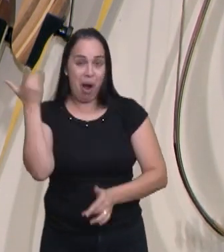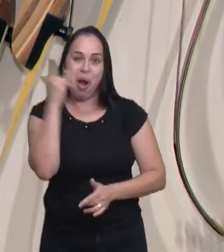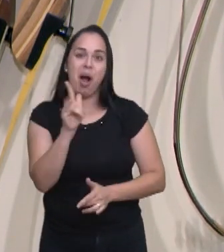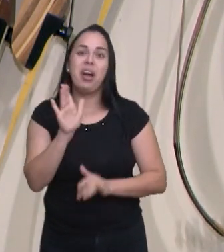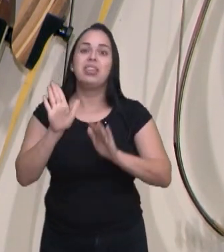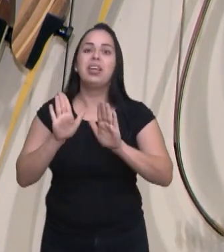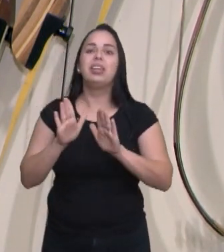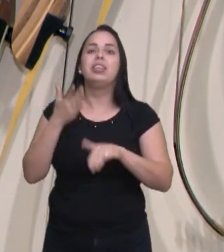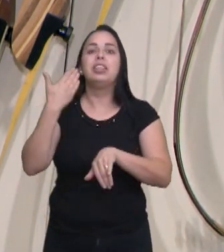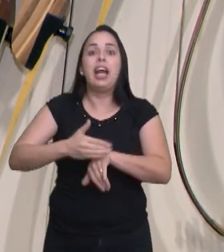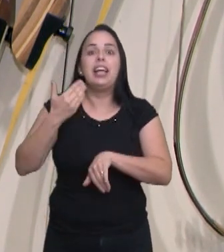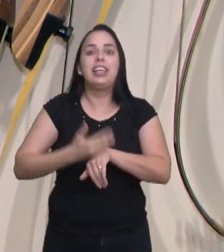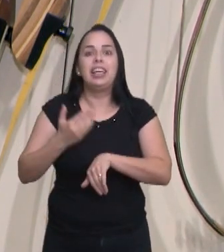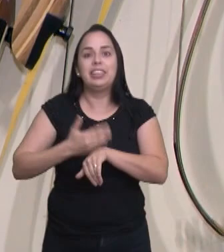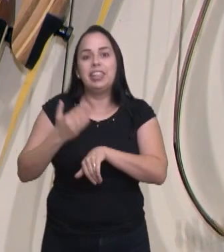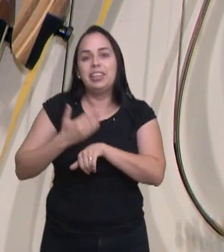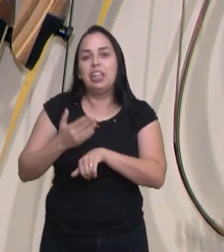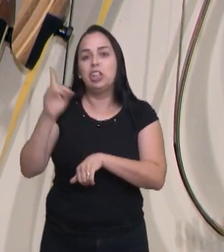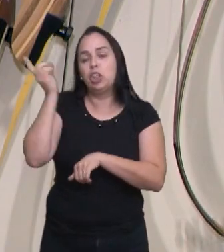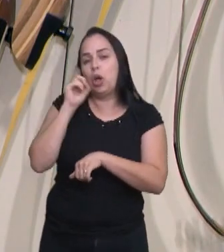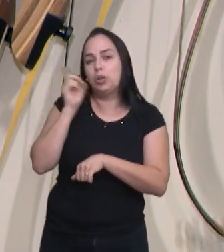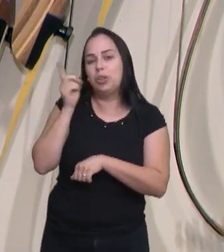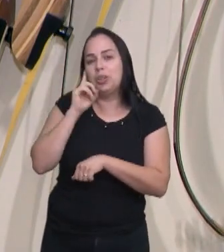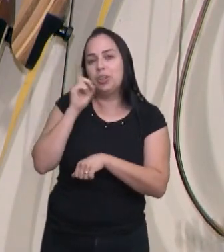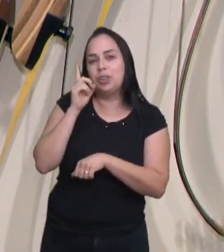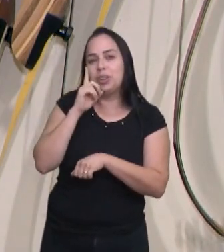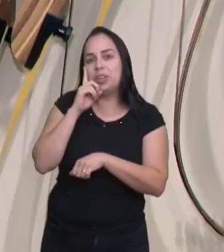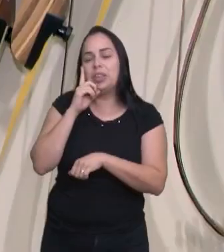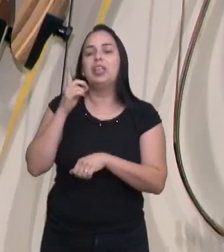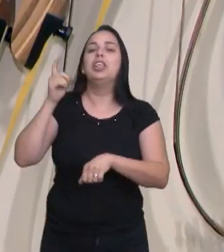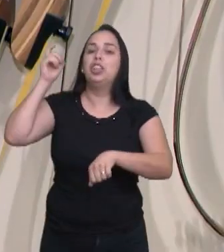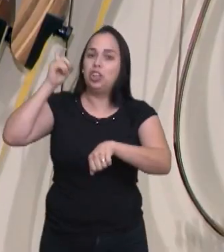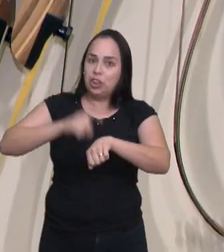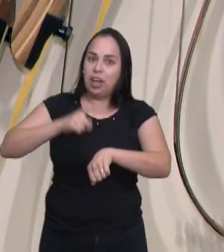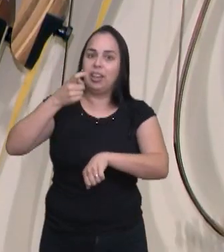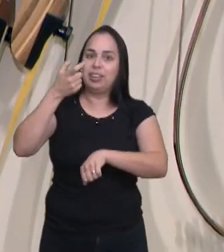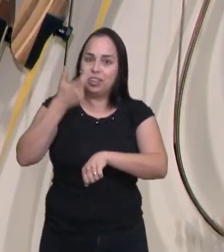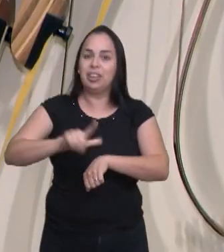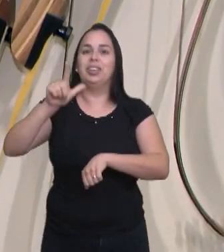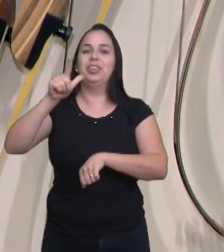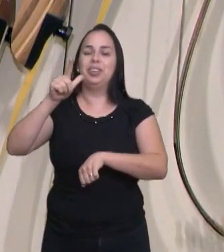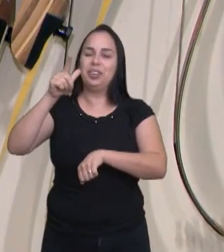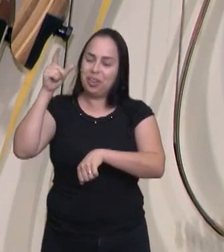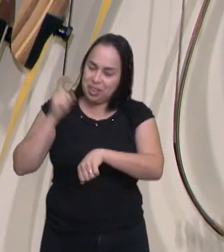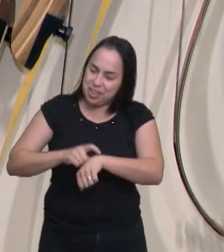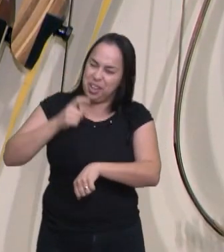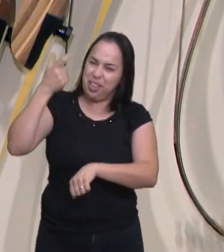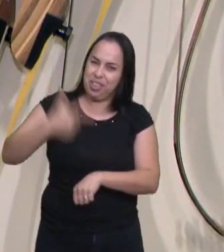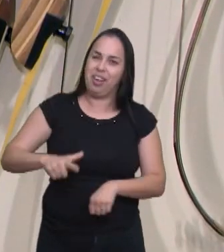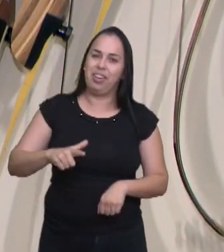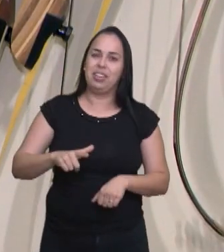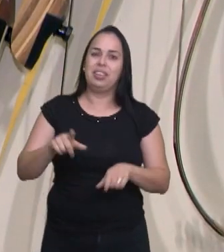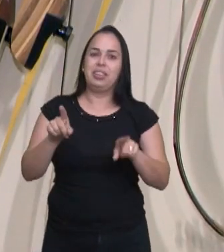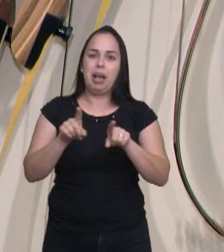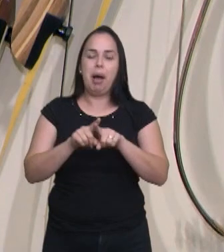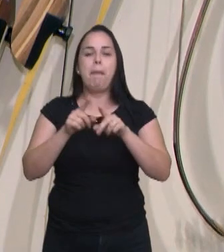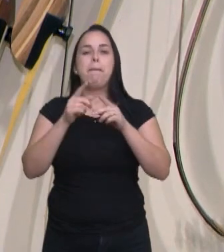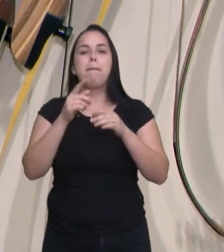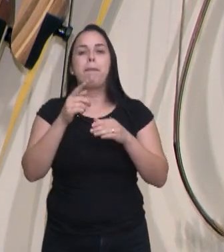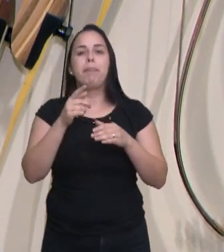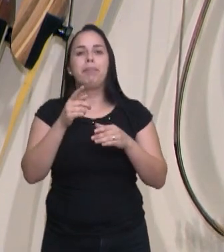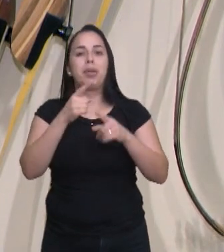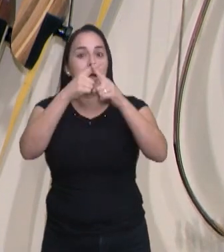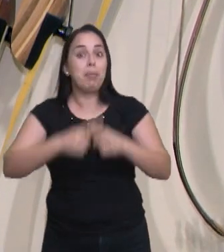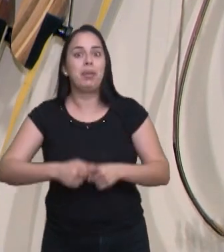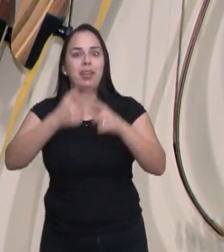Aí eu passei a treinar praticamente todo dia e bati um recorde, o mesmo recorde, na mesma prova,